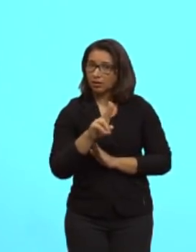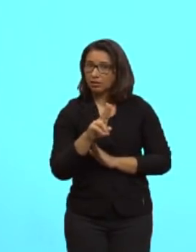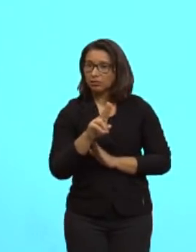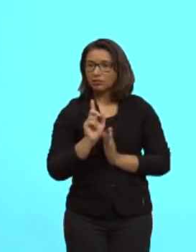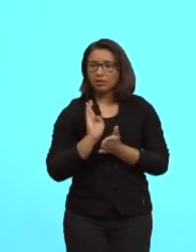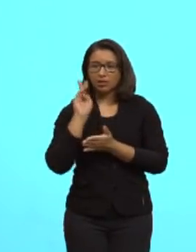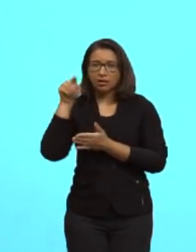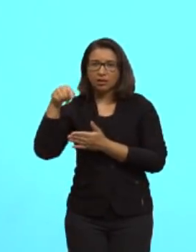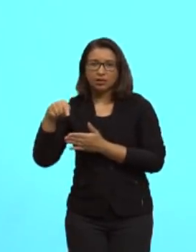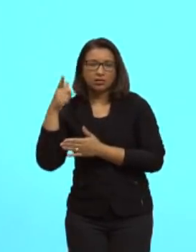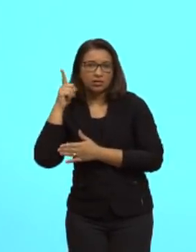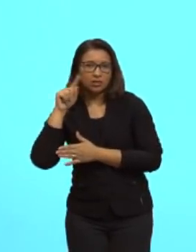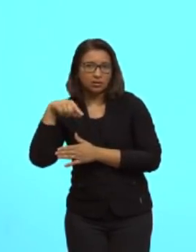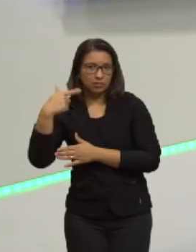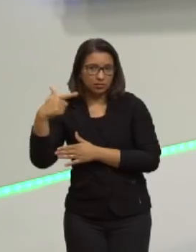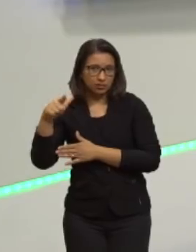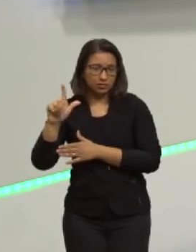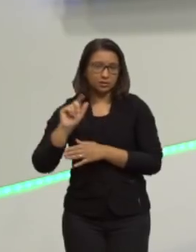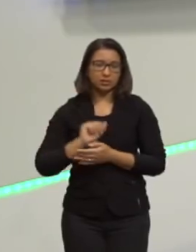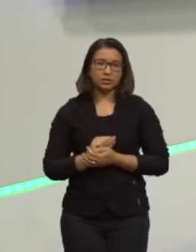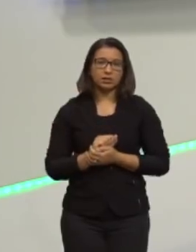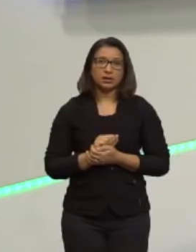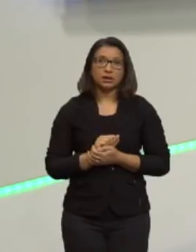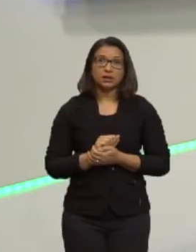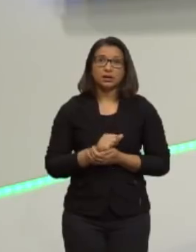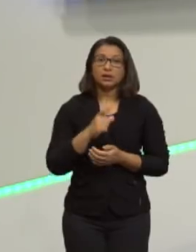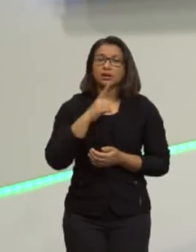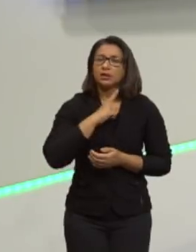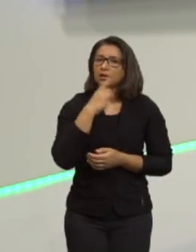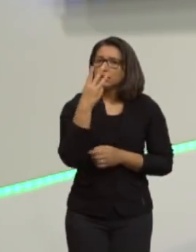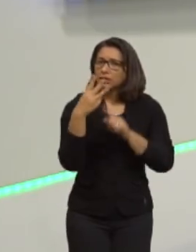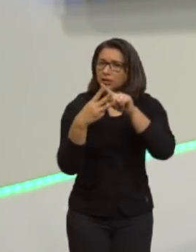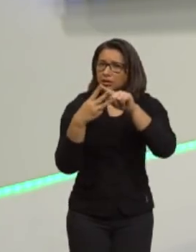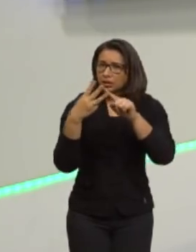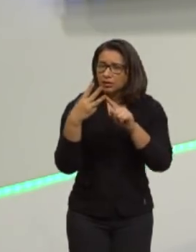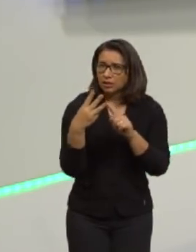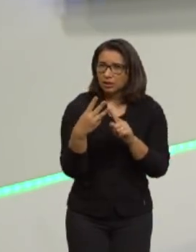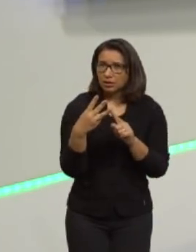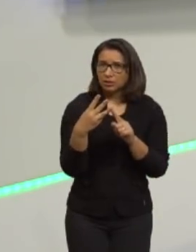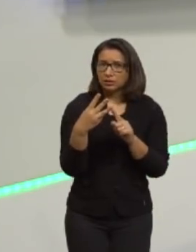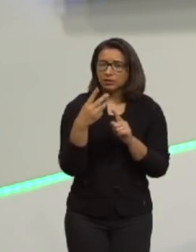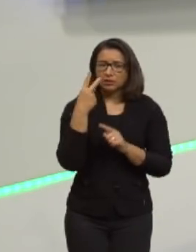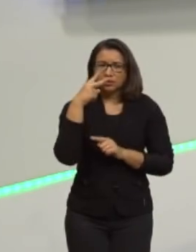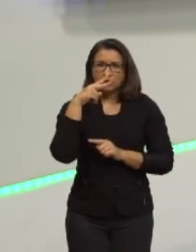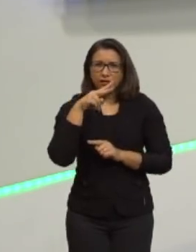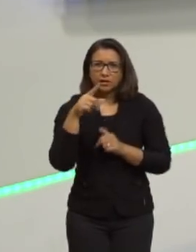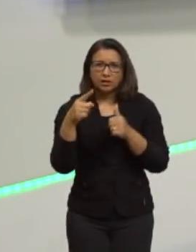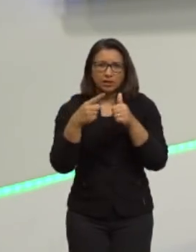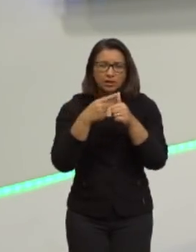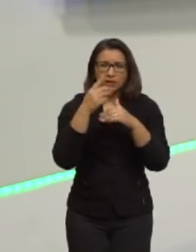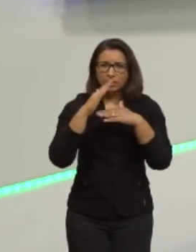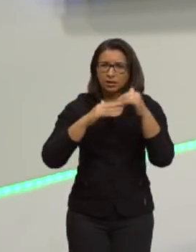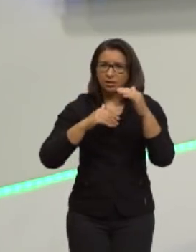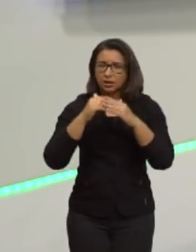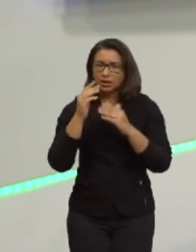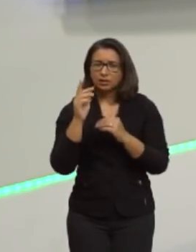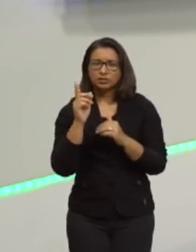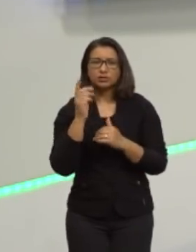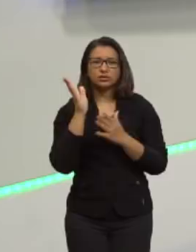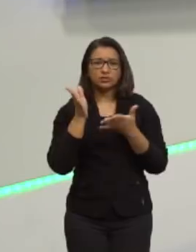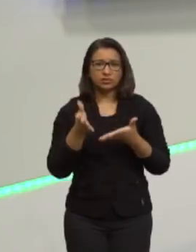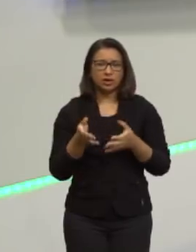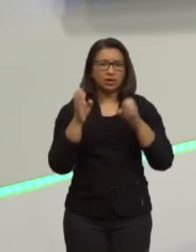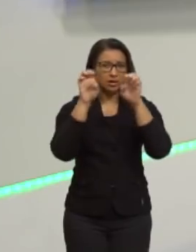daqui como olha só tenho três questões isso depois vocês vão ver que o primeiro exercício já é uma